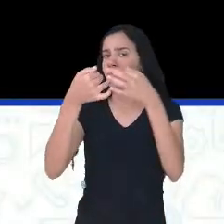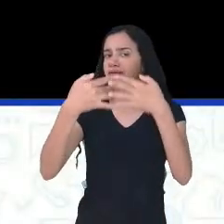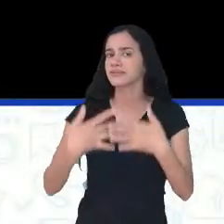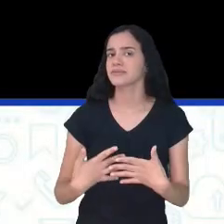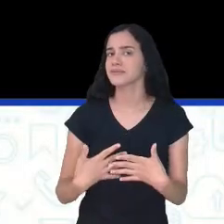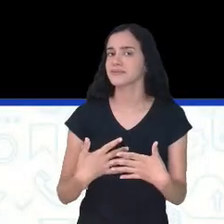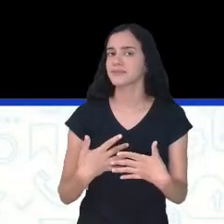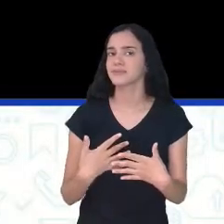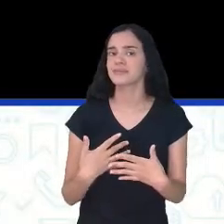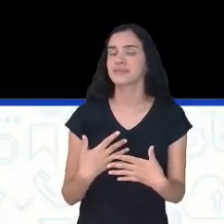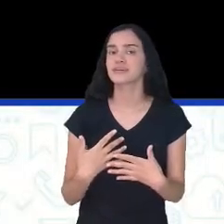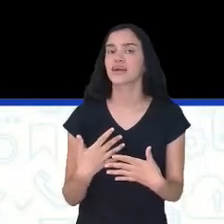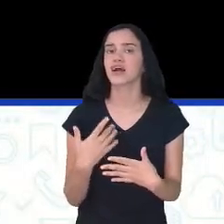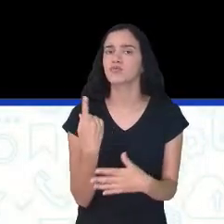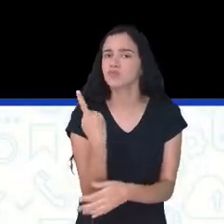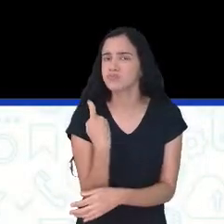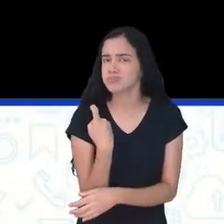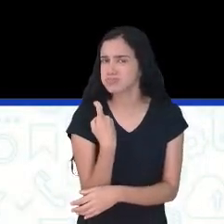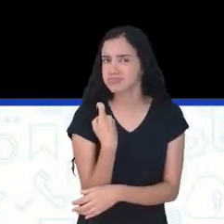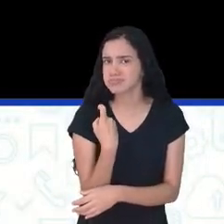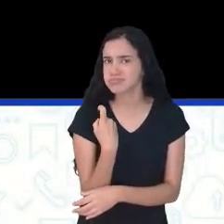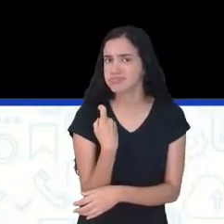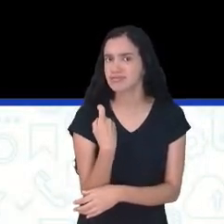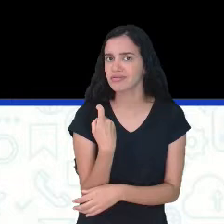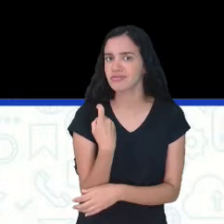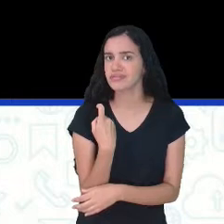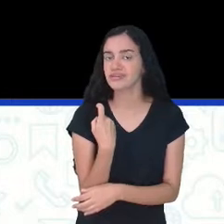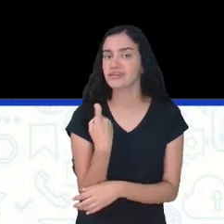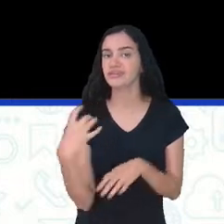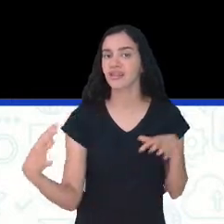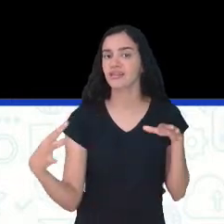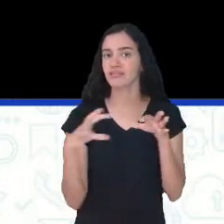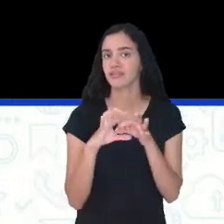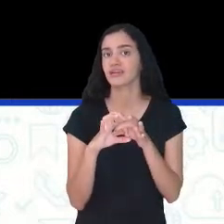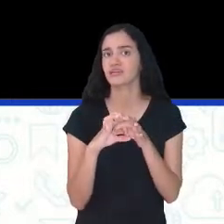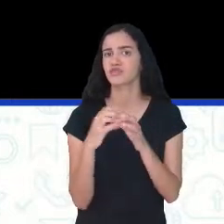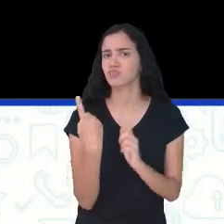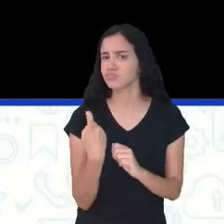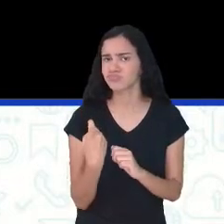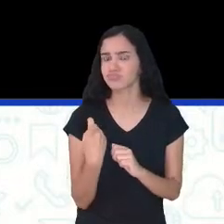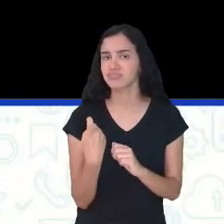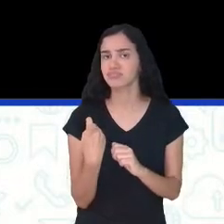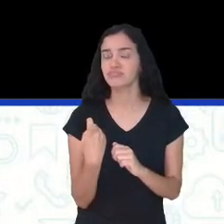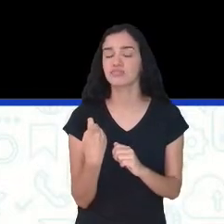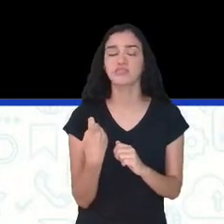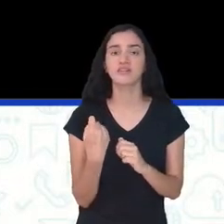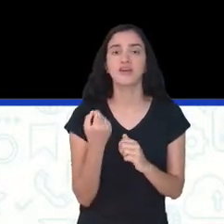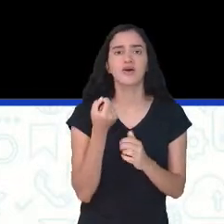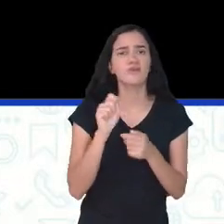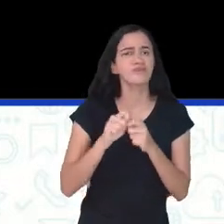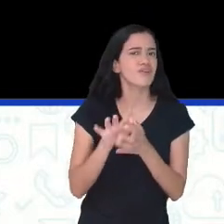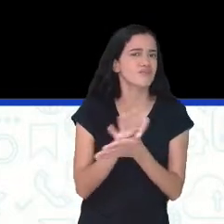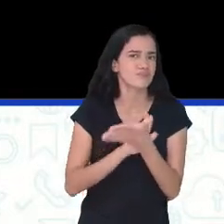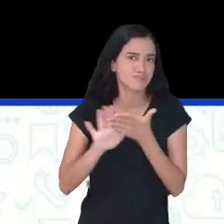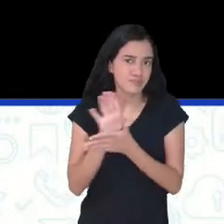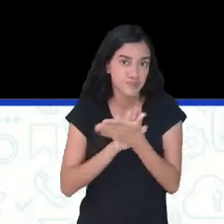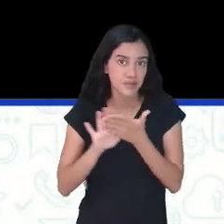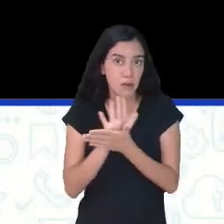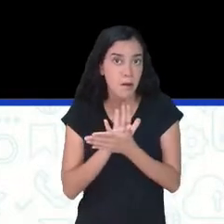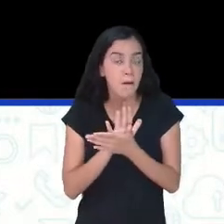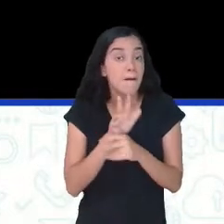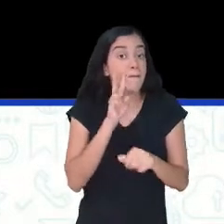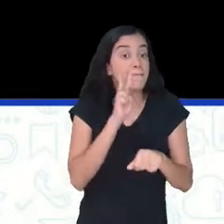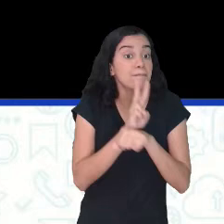a respeito que ele sozinho, falar dessa integração, que ele sozinho ele não faz muita coisa, ele protege,